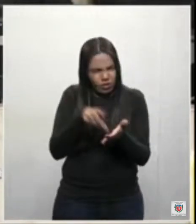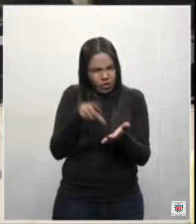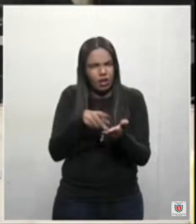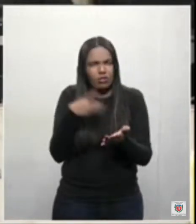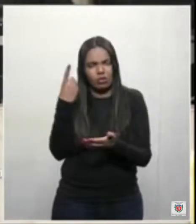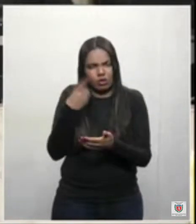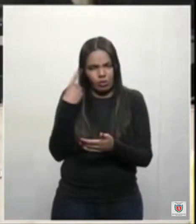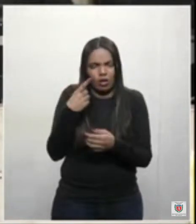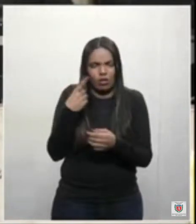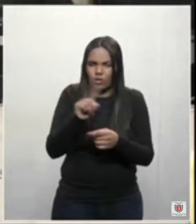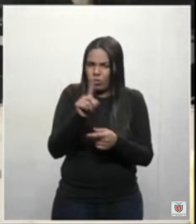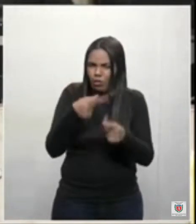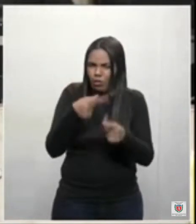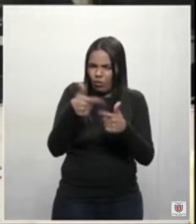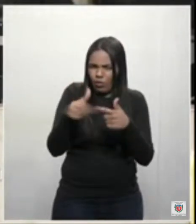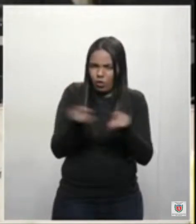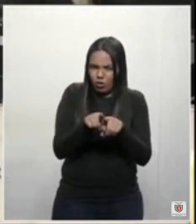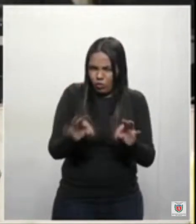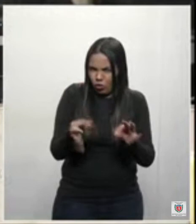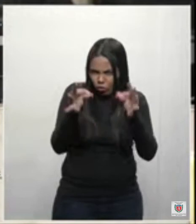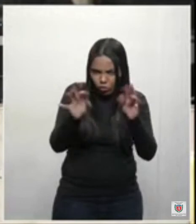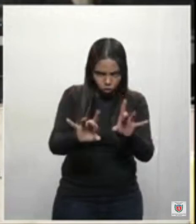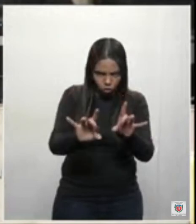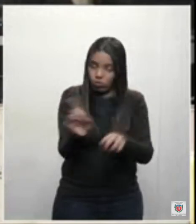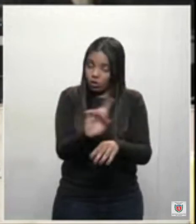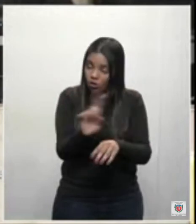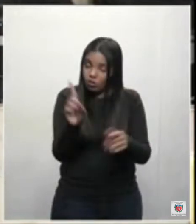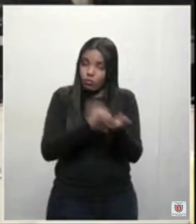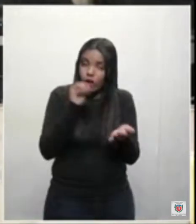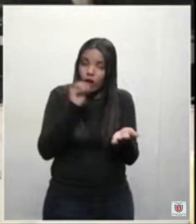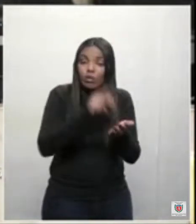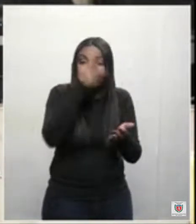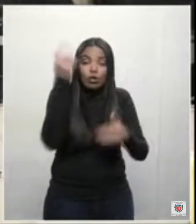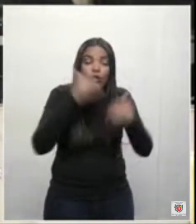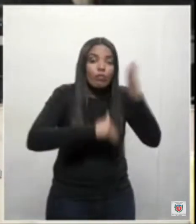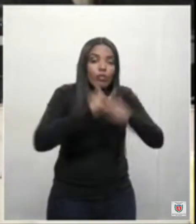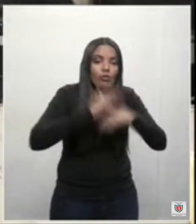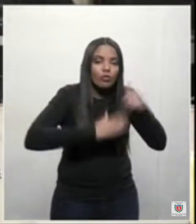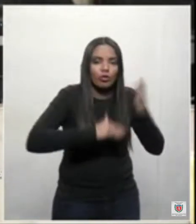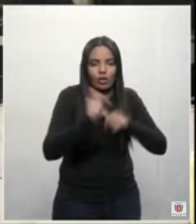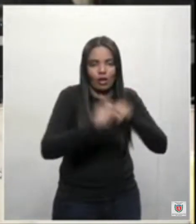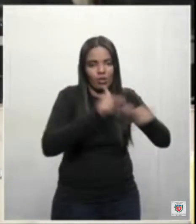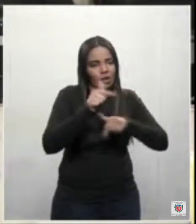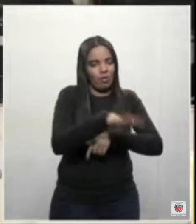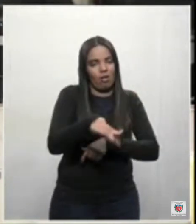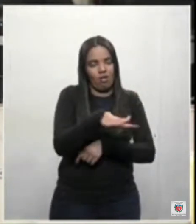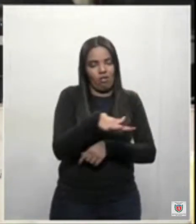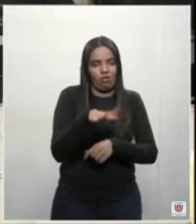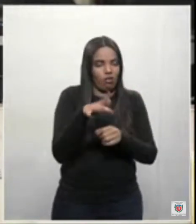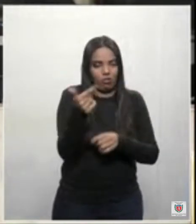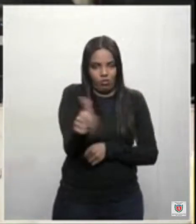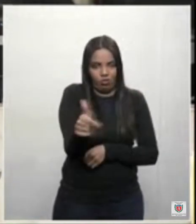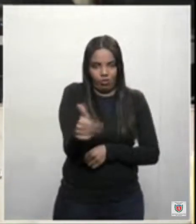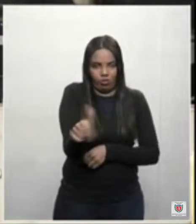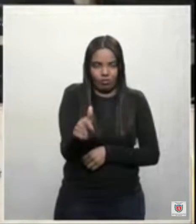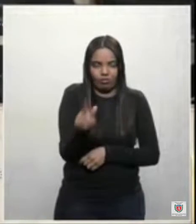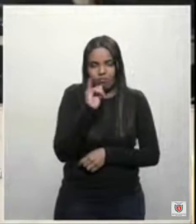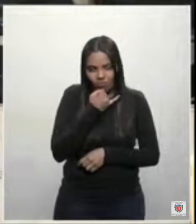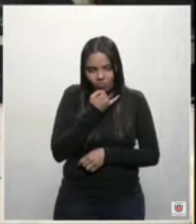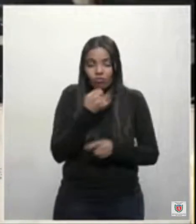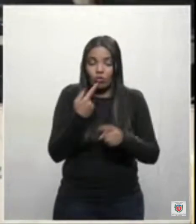problema tecnológico, é também de gente. A Fala que Fazenda não tem gente, não tem pessoas para trabalhar. E